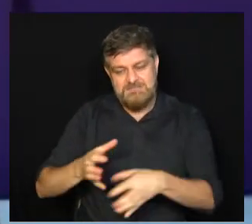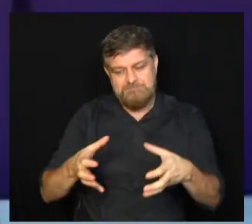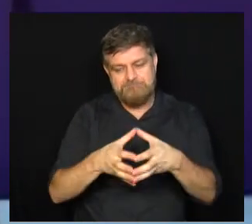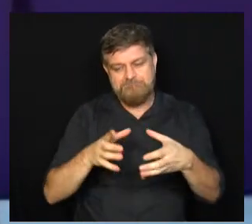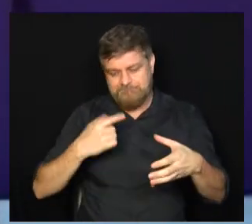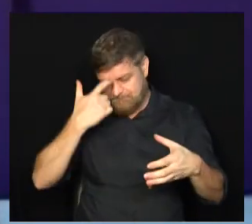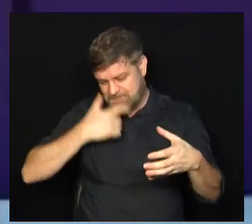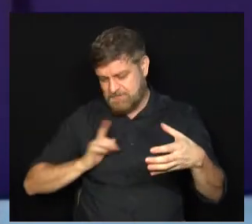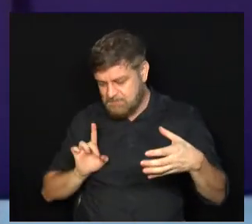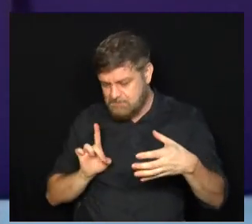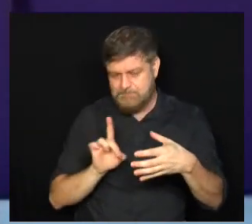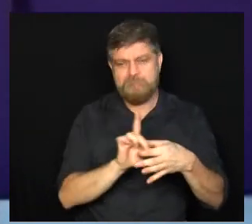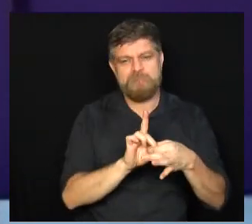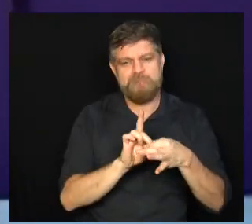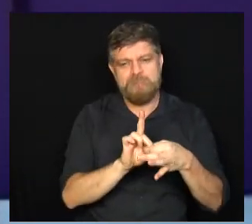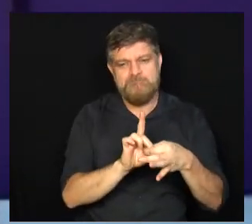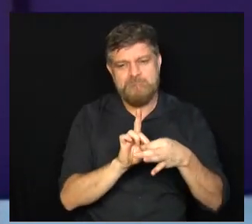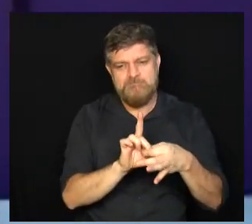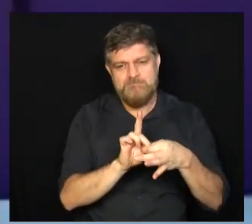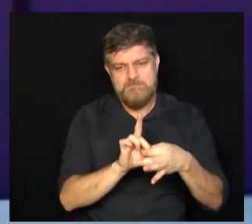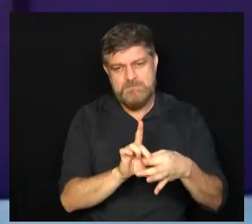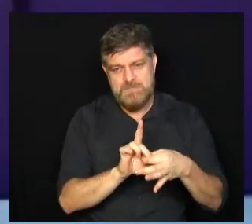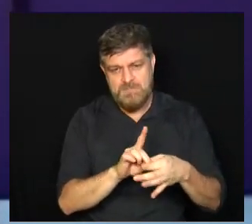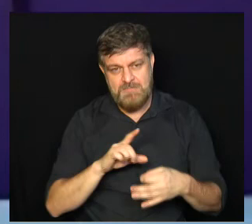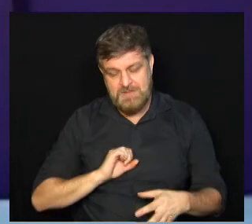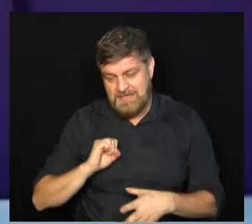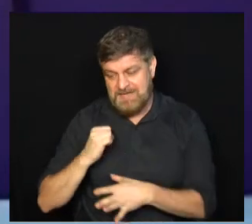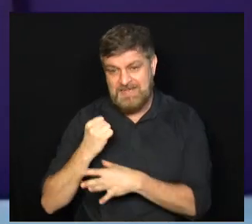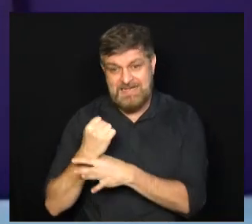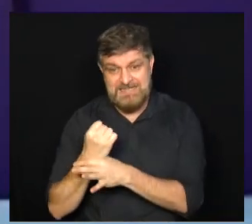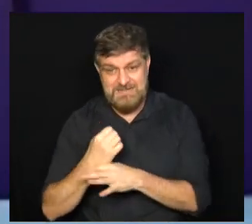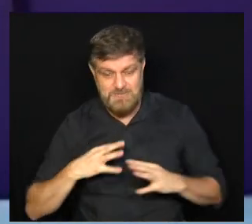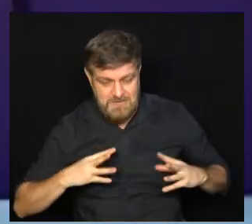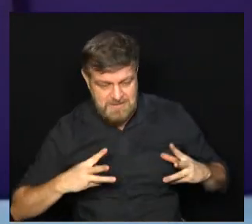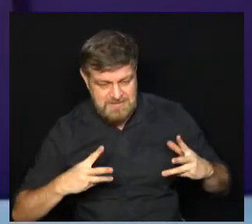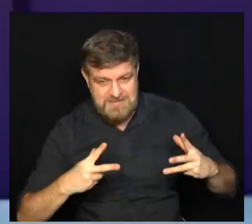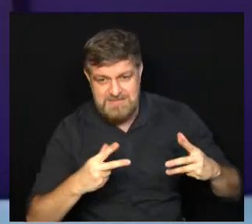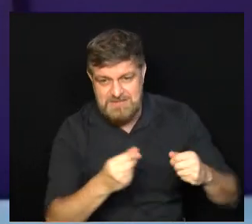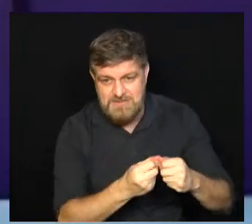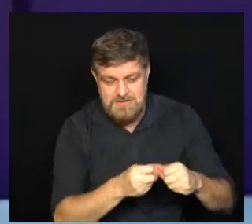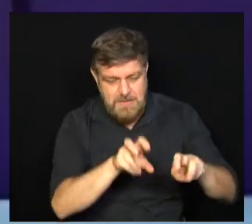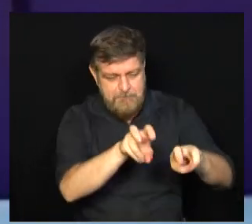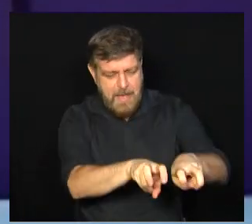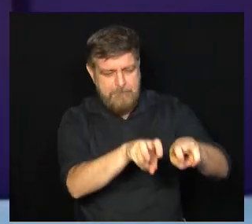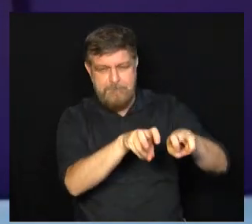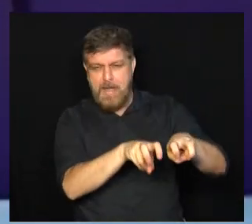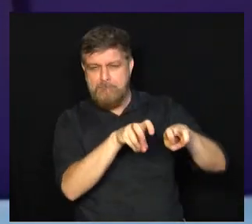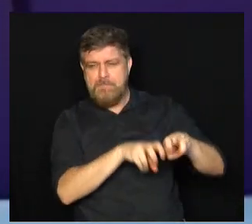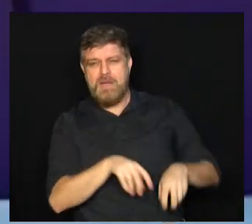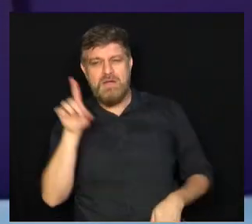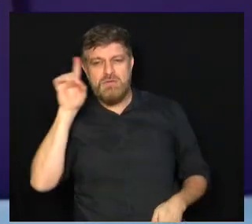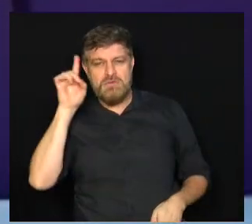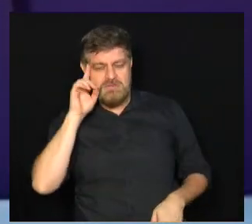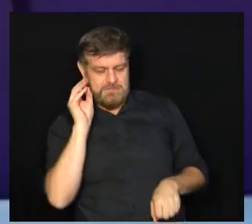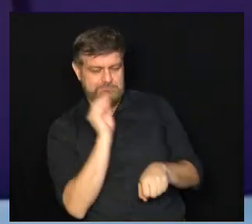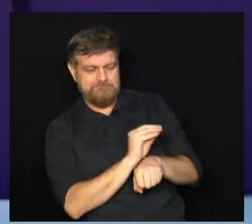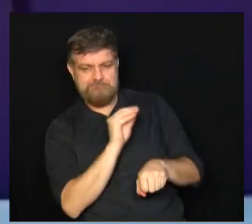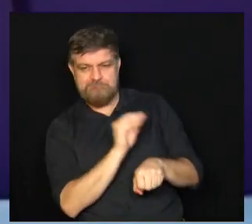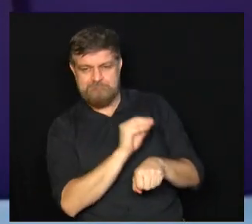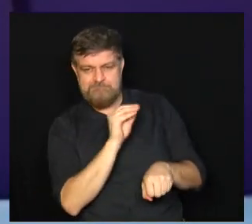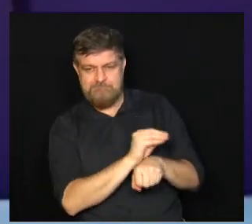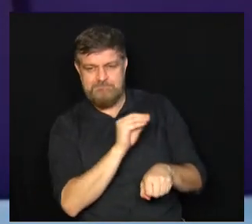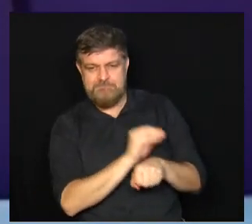e de poder levar a segurança de todos, sempre de vários passageiros todos os dias. É realmente algo